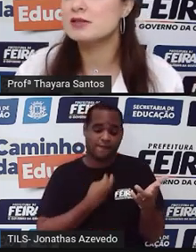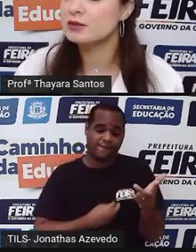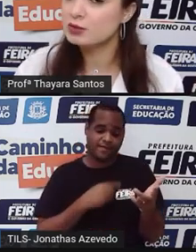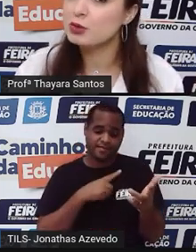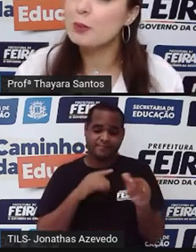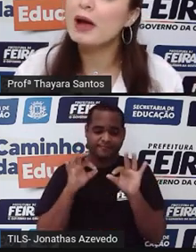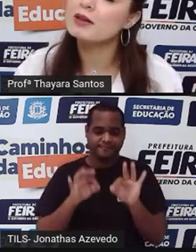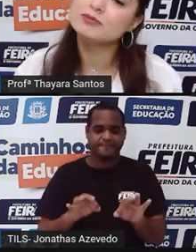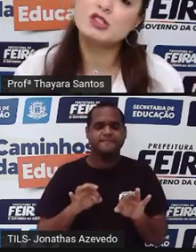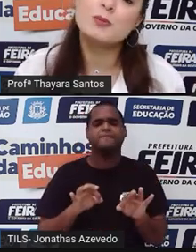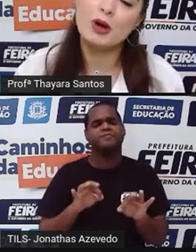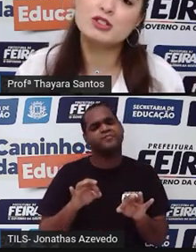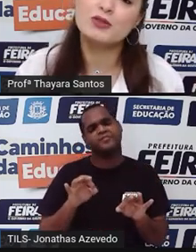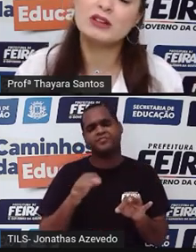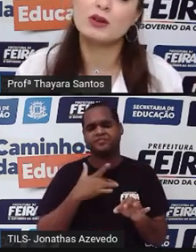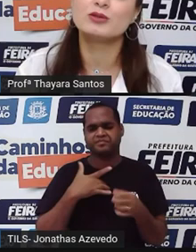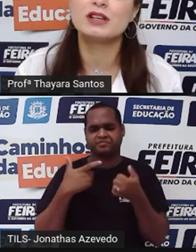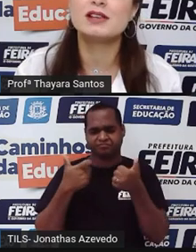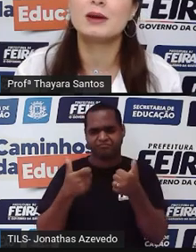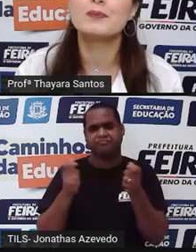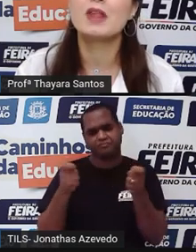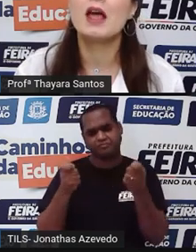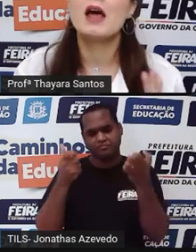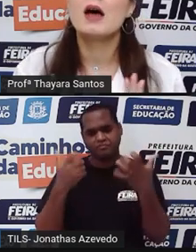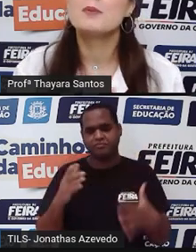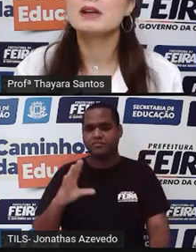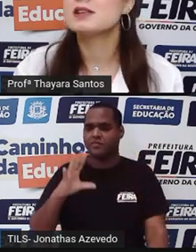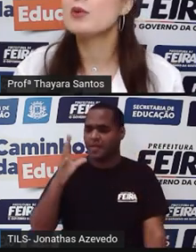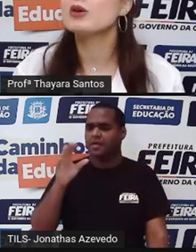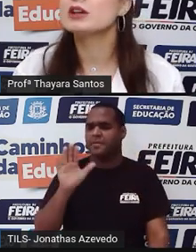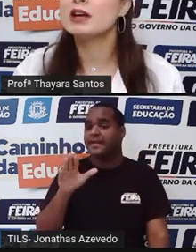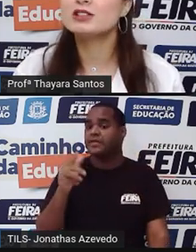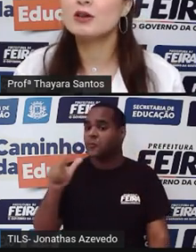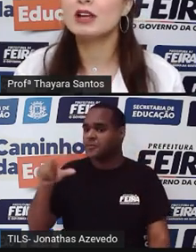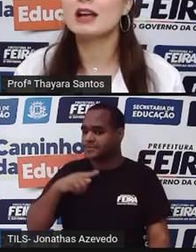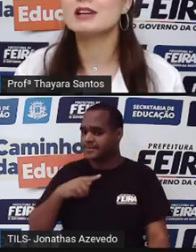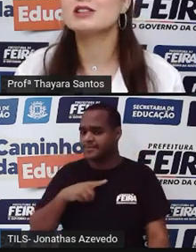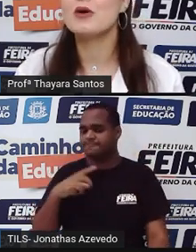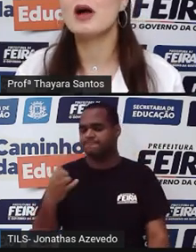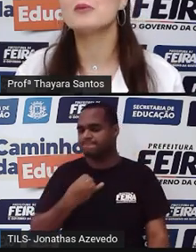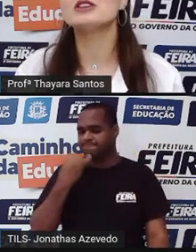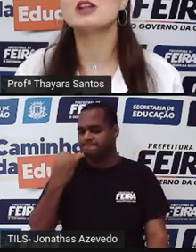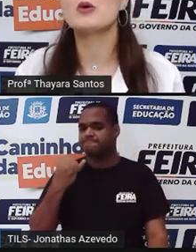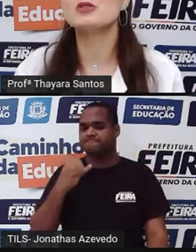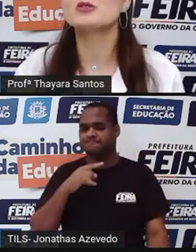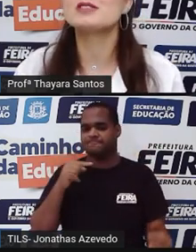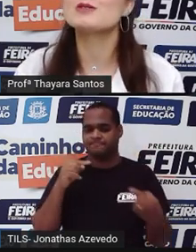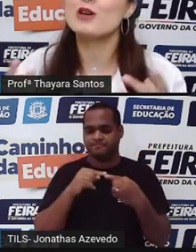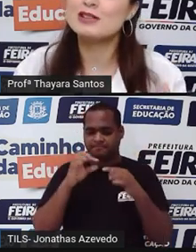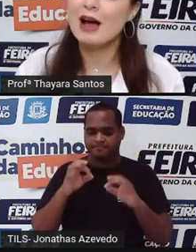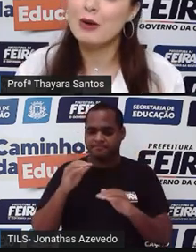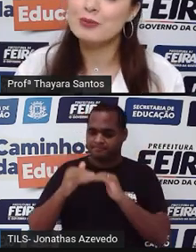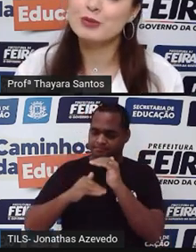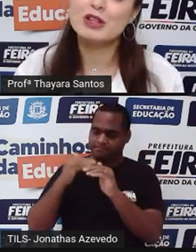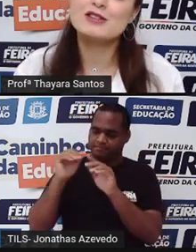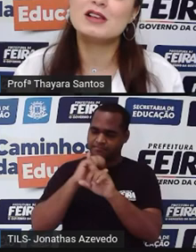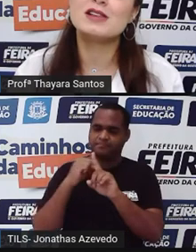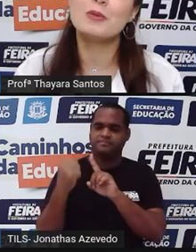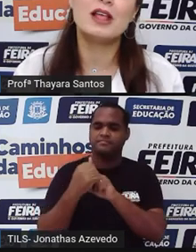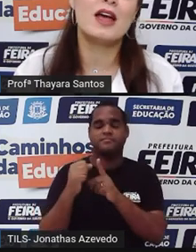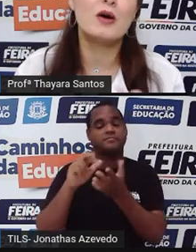injeção é picado tudo bem você pode faltar acontecer mas tem uma outra questão tem a questão real a construção social